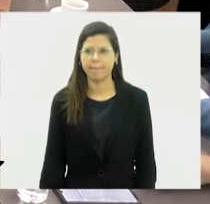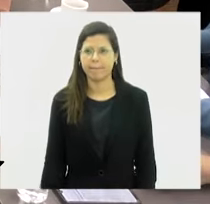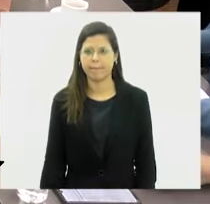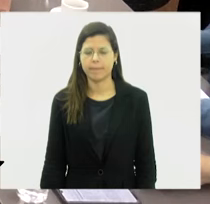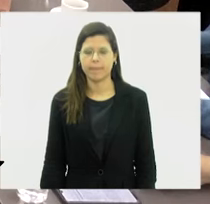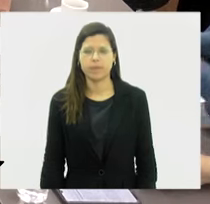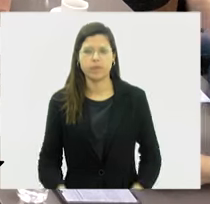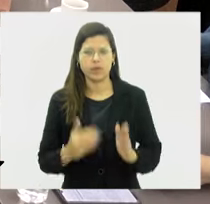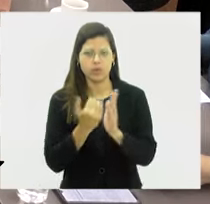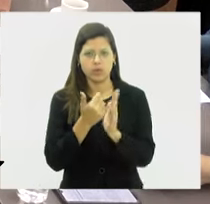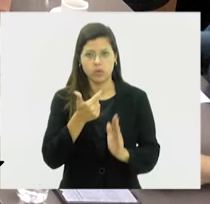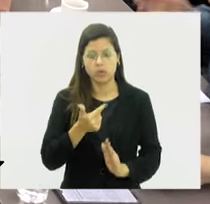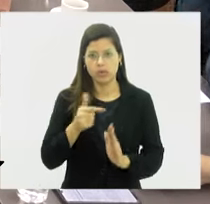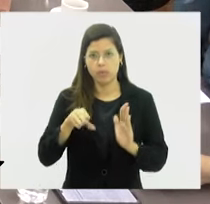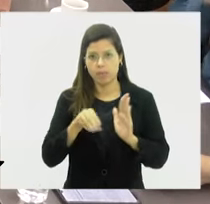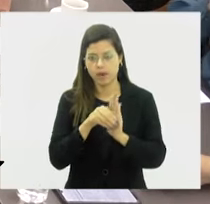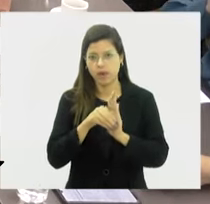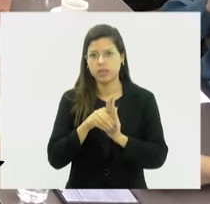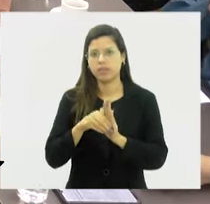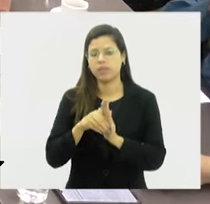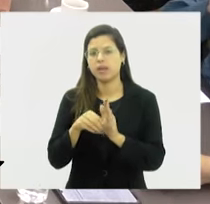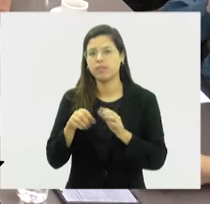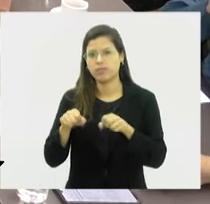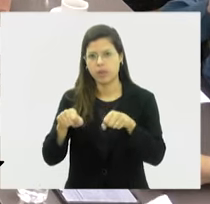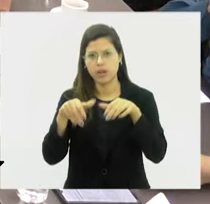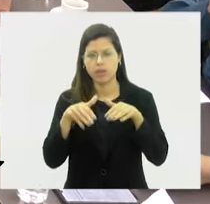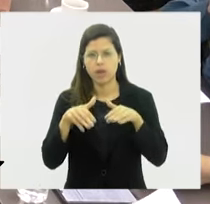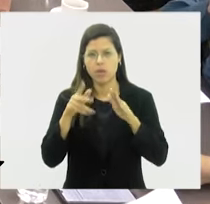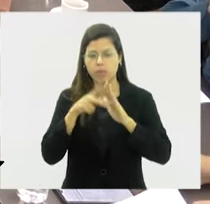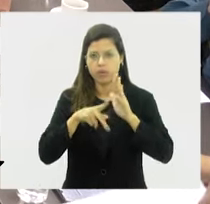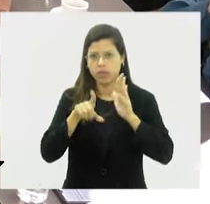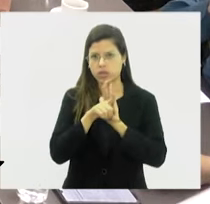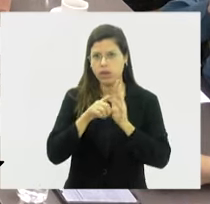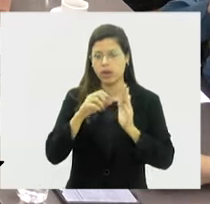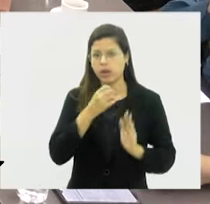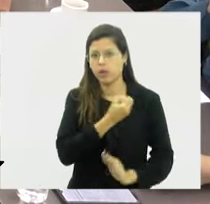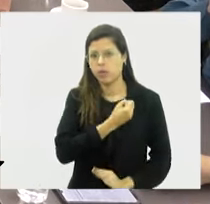Item 2 da pauta: emendas de plenário ao projeto de lei número